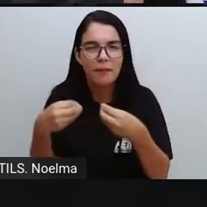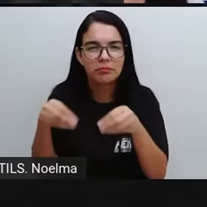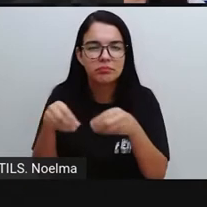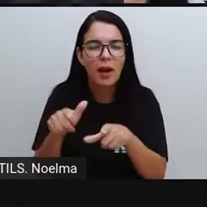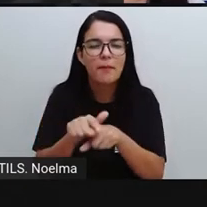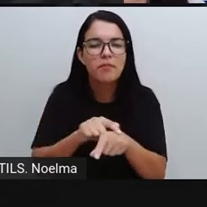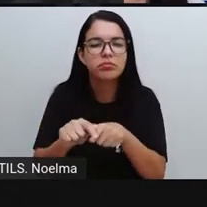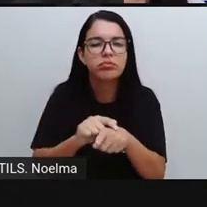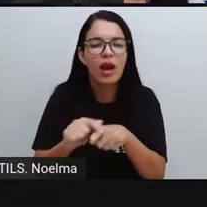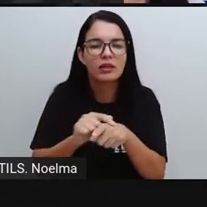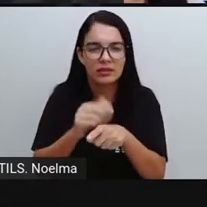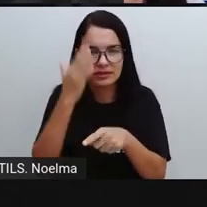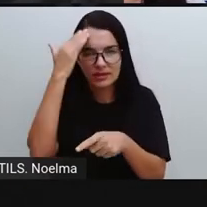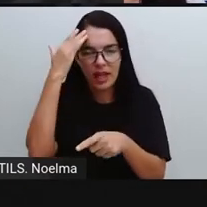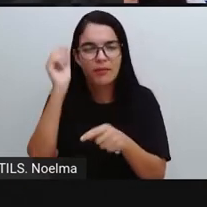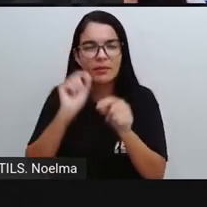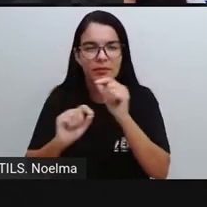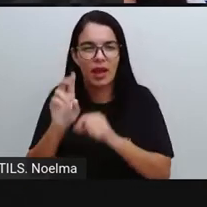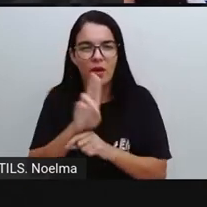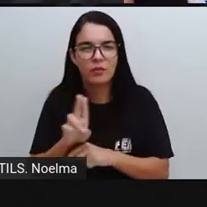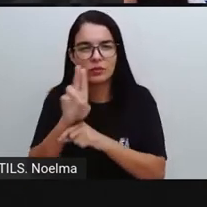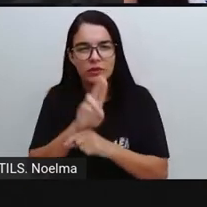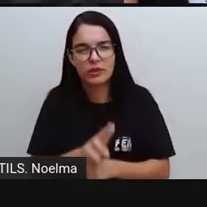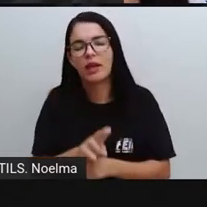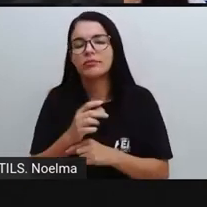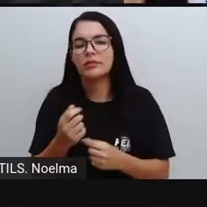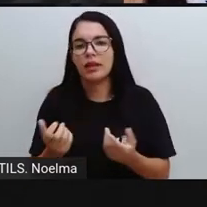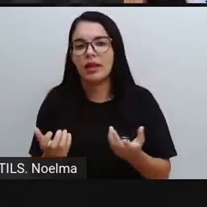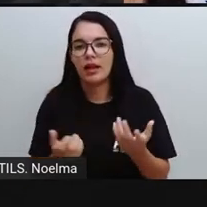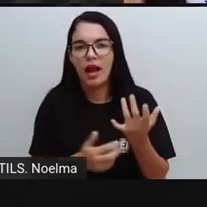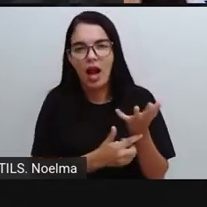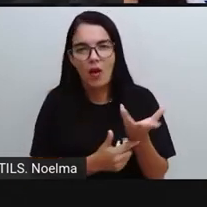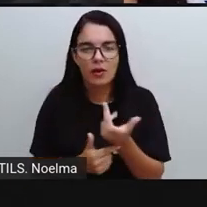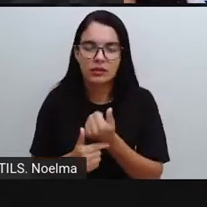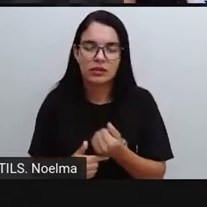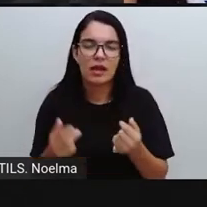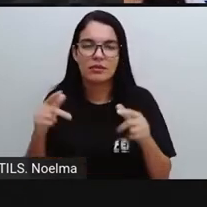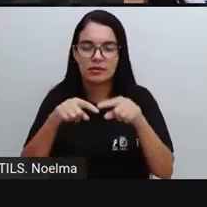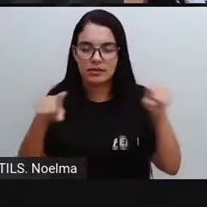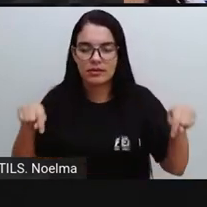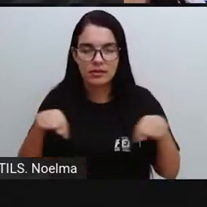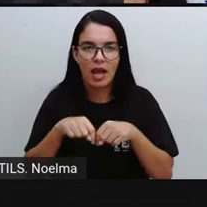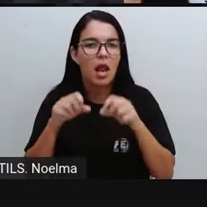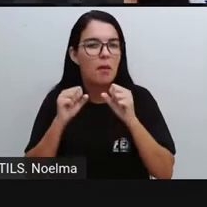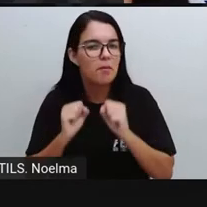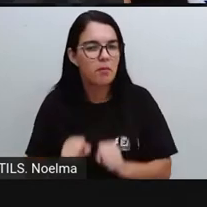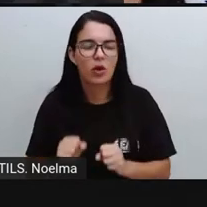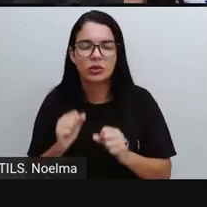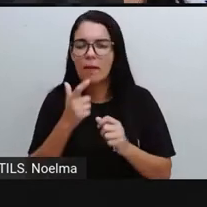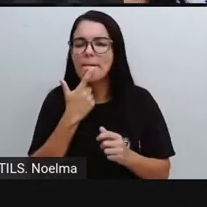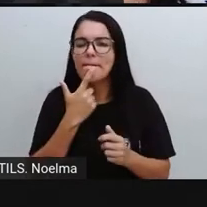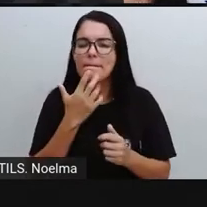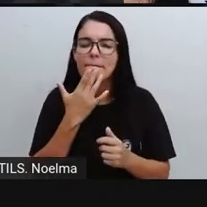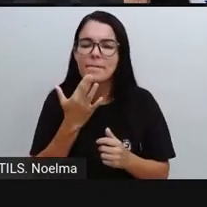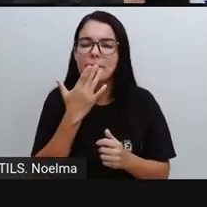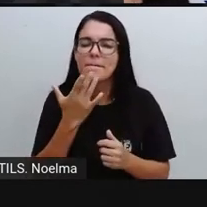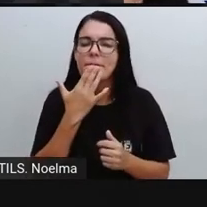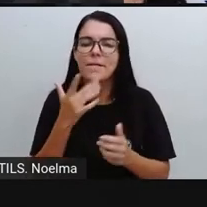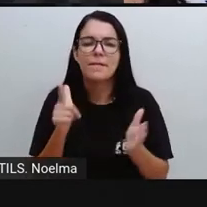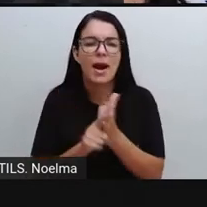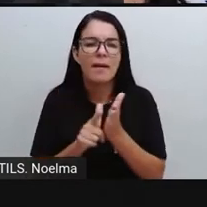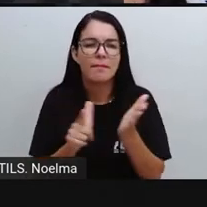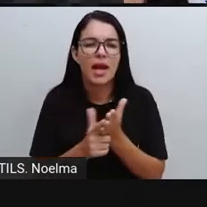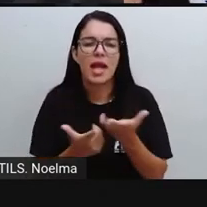que as professoras de vocês utilizam para ornamentar a sala, certo? Pode ser retalho de EVA, pode ser papéis coloridos, pode ser papel de